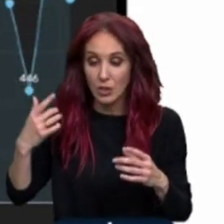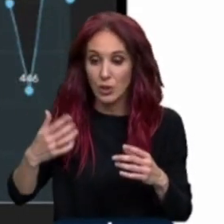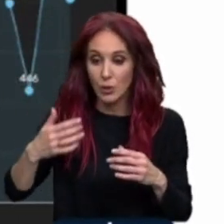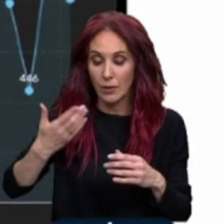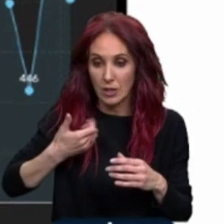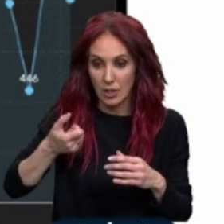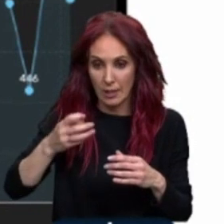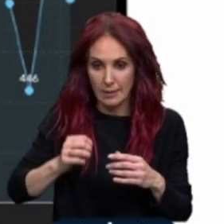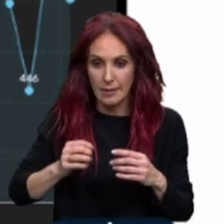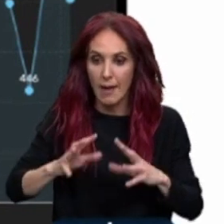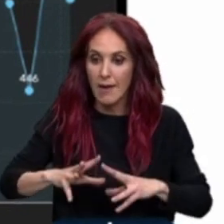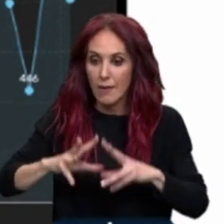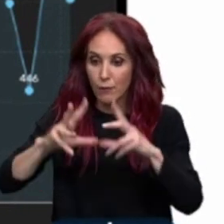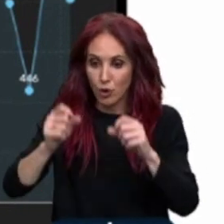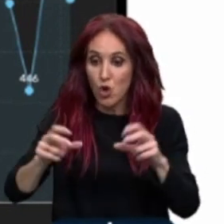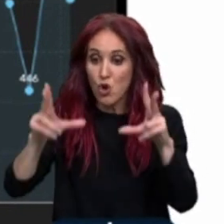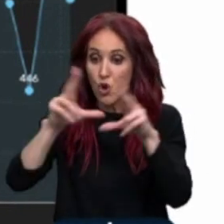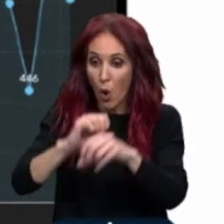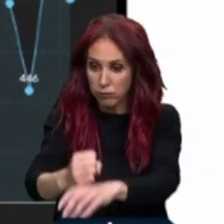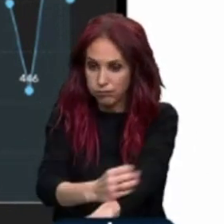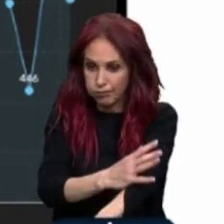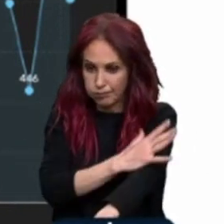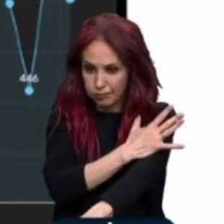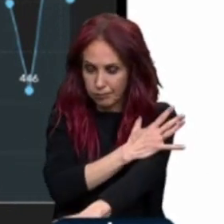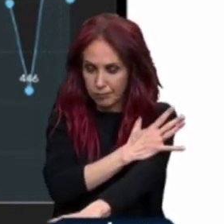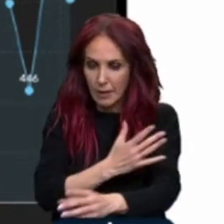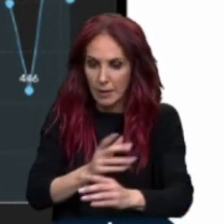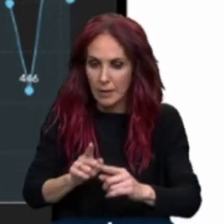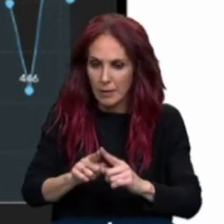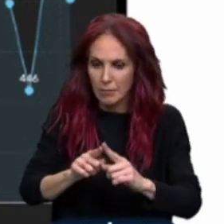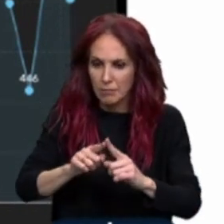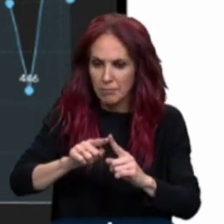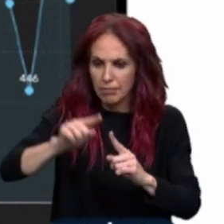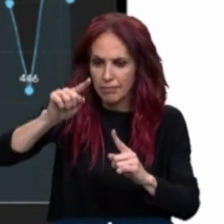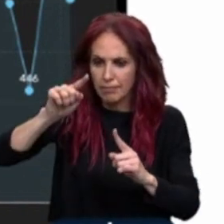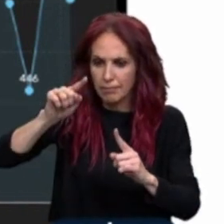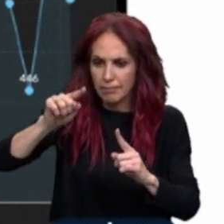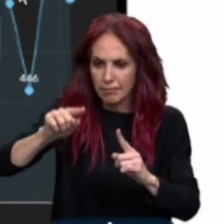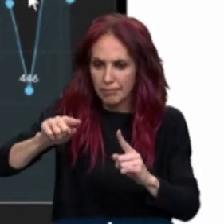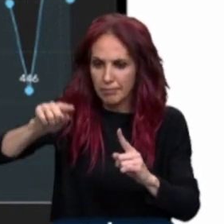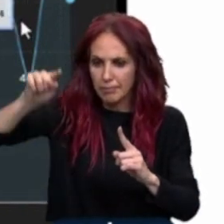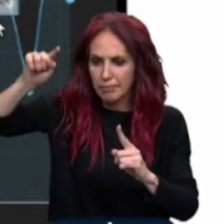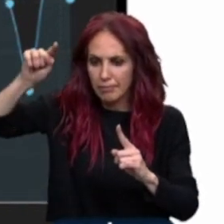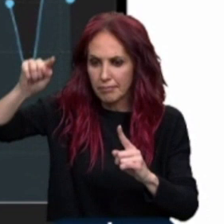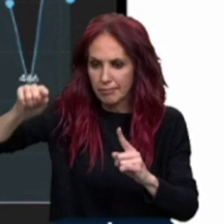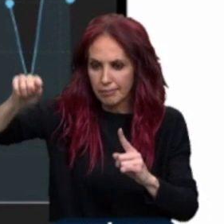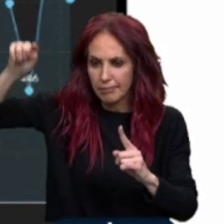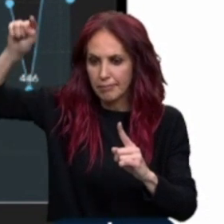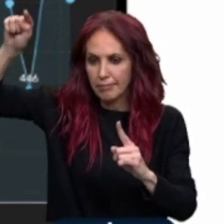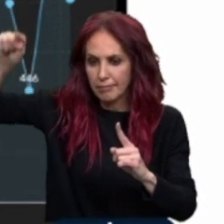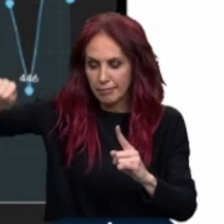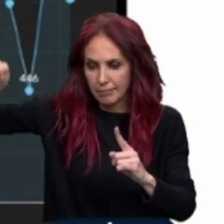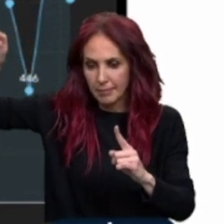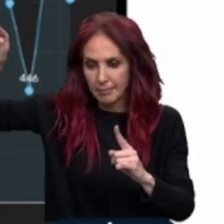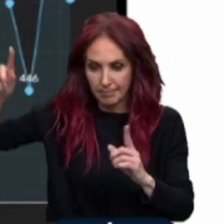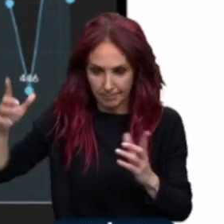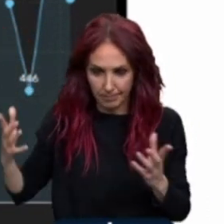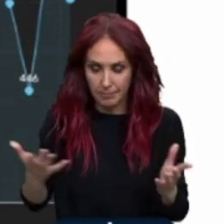Isto é a evolução dos casos novos. Eles sobem mais ou menos de dia para dia, temos visto essa